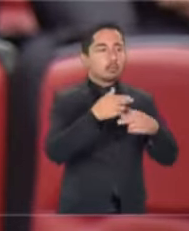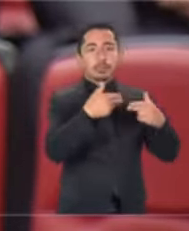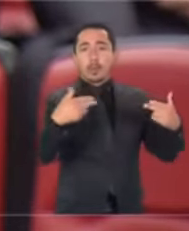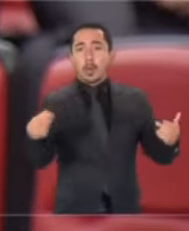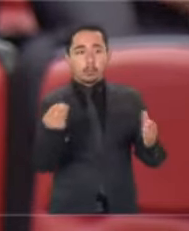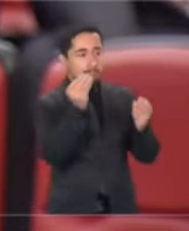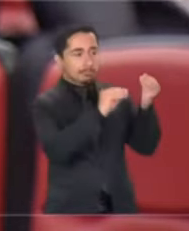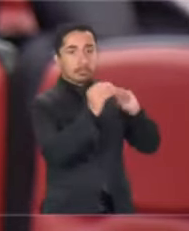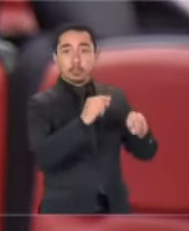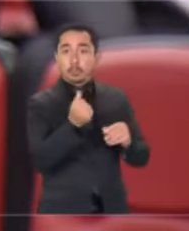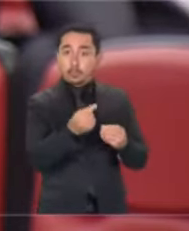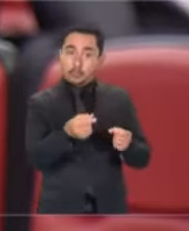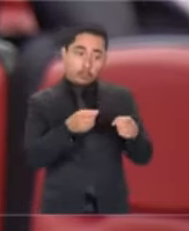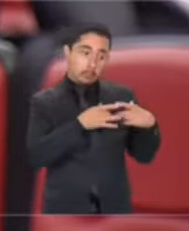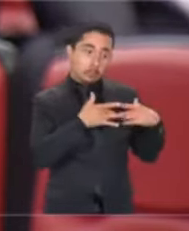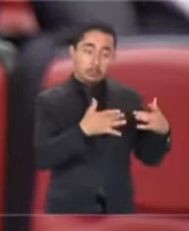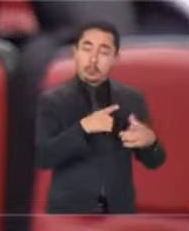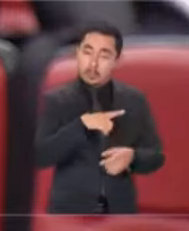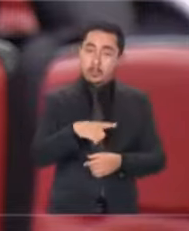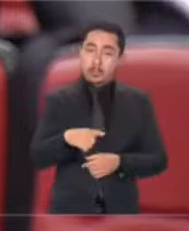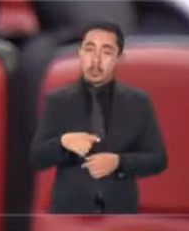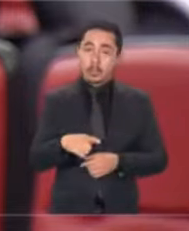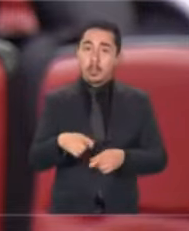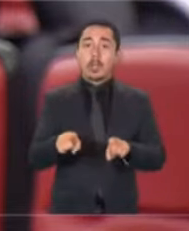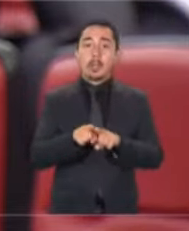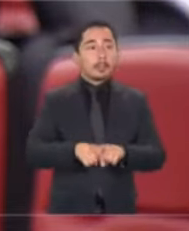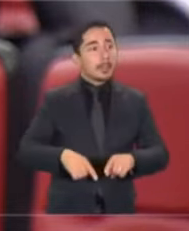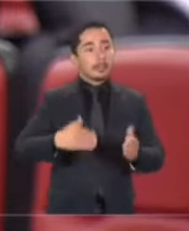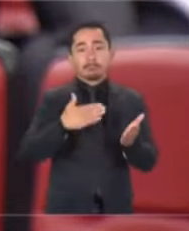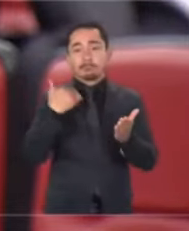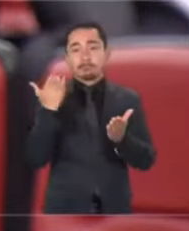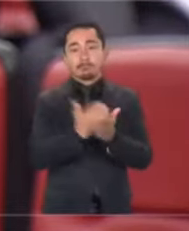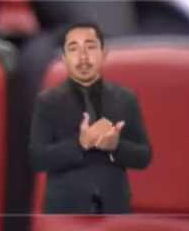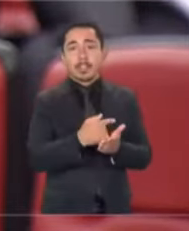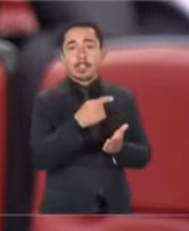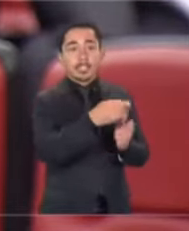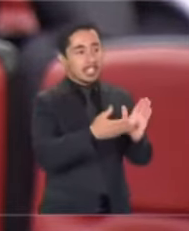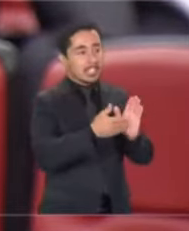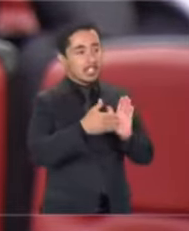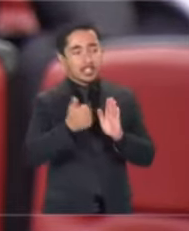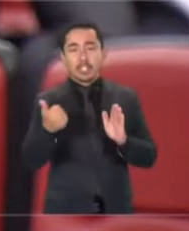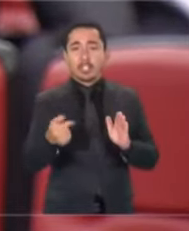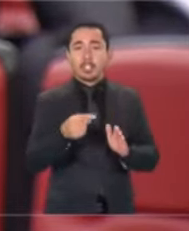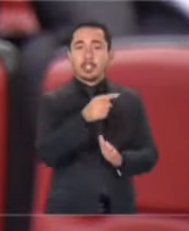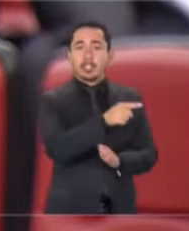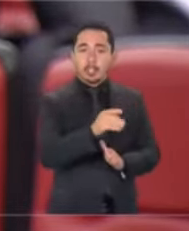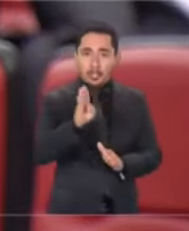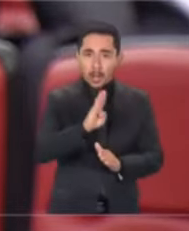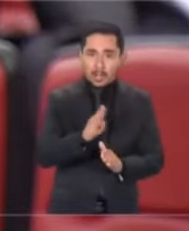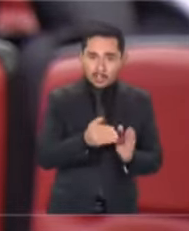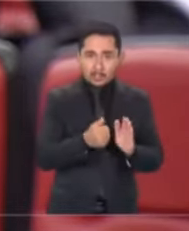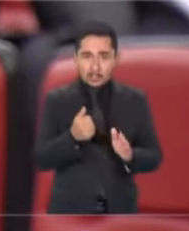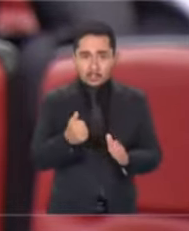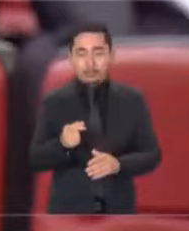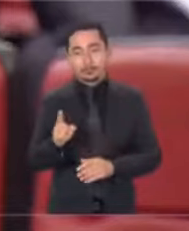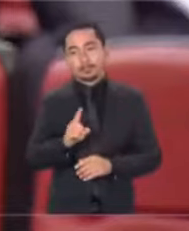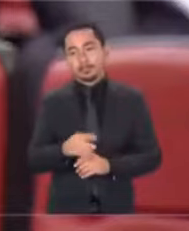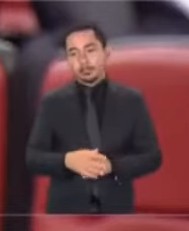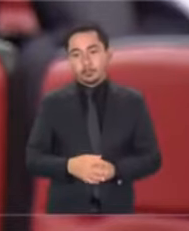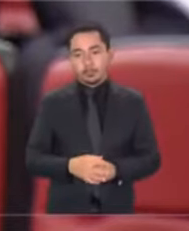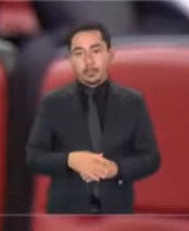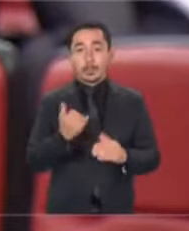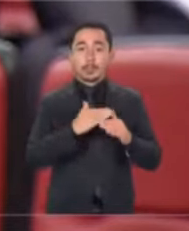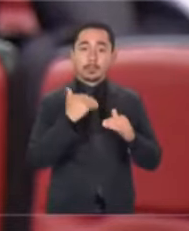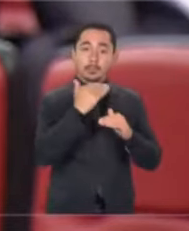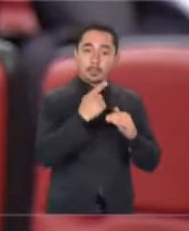atos de campanha que pudesse justificar a cassação de uma chapa eleita? Excelências, existe um ponto especial no acordo que